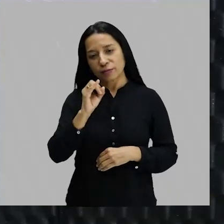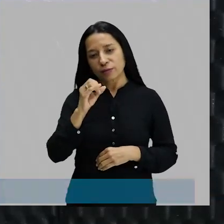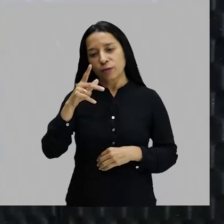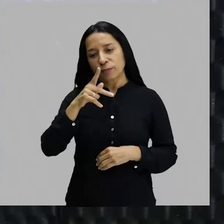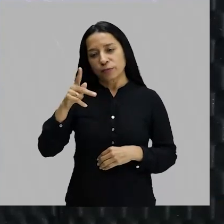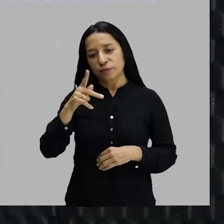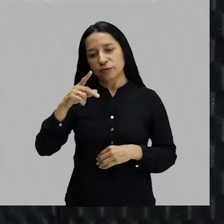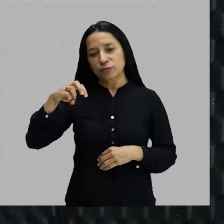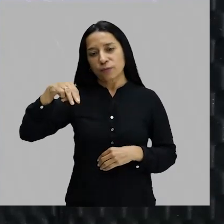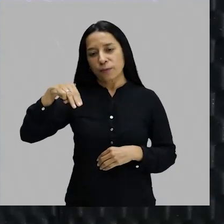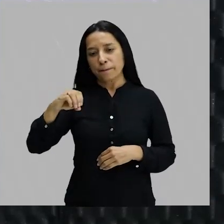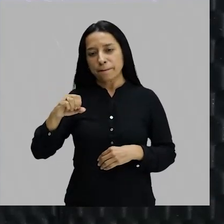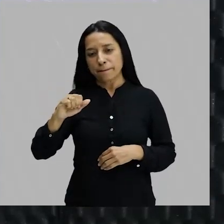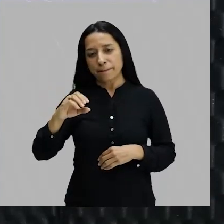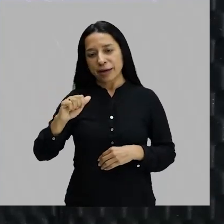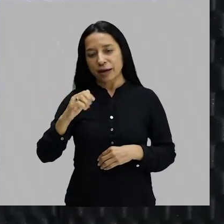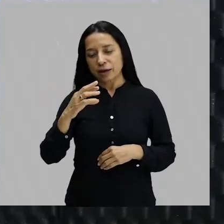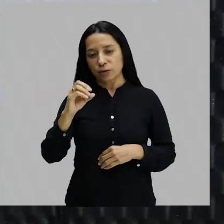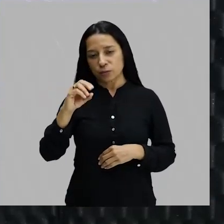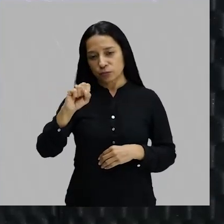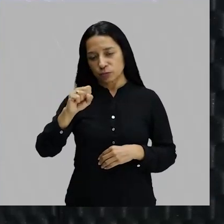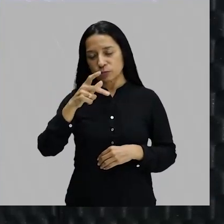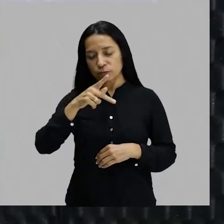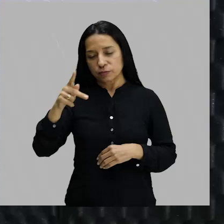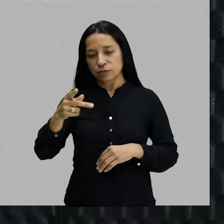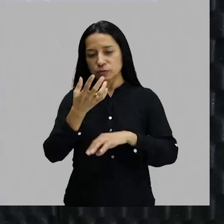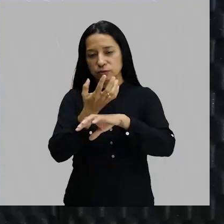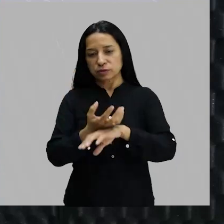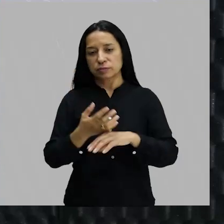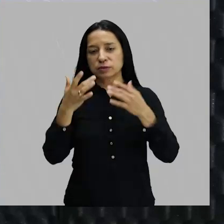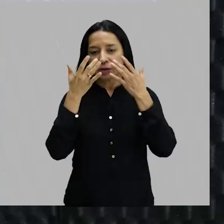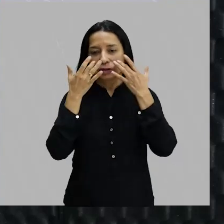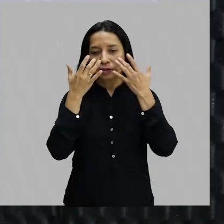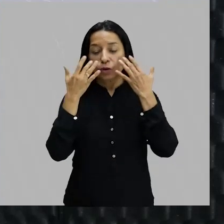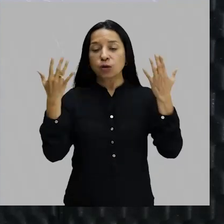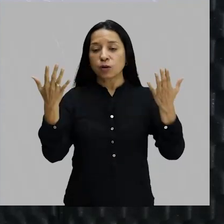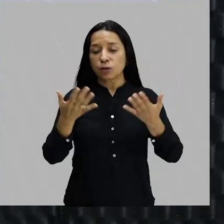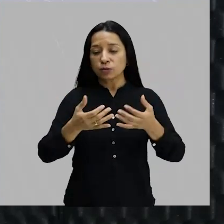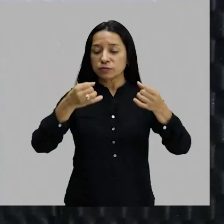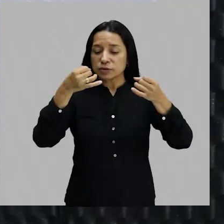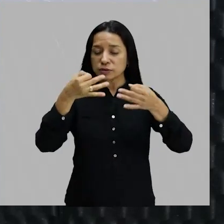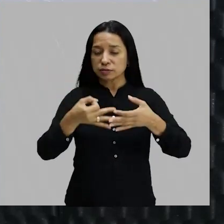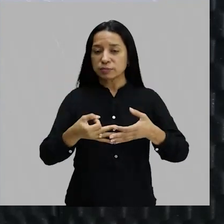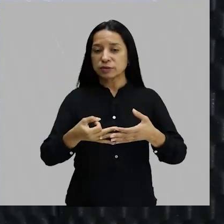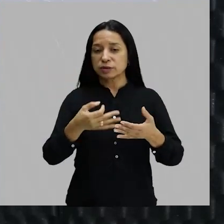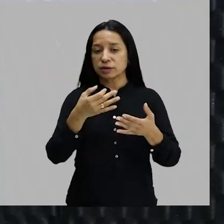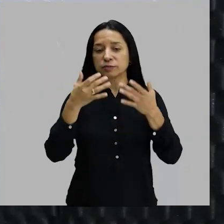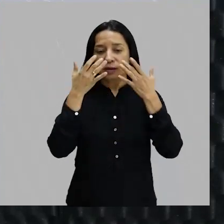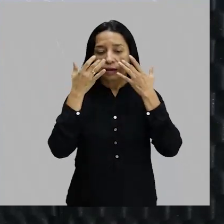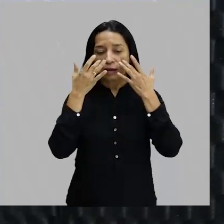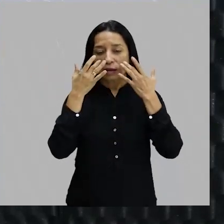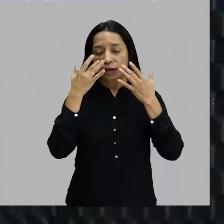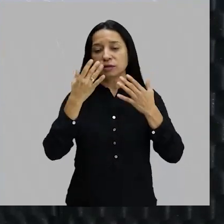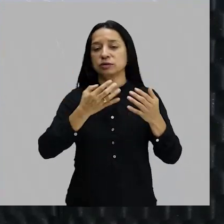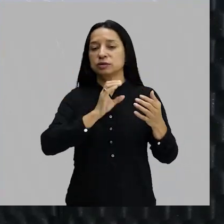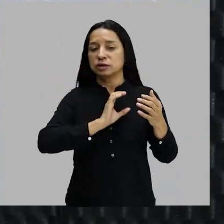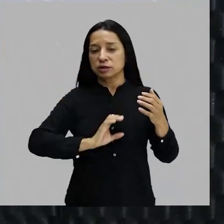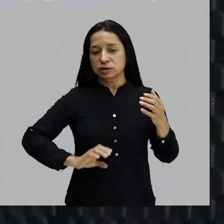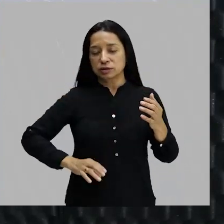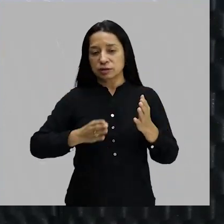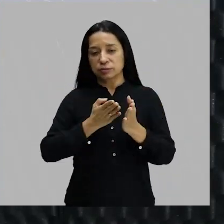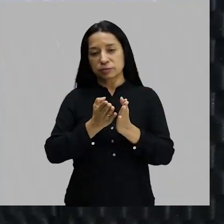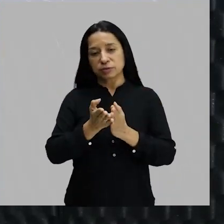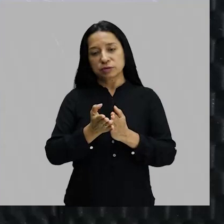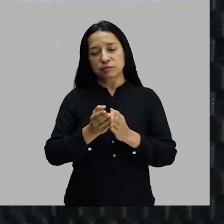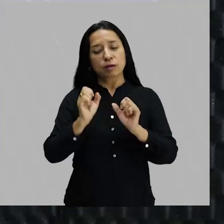Oi, gente. Professor Marcos Domenici aqui, professor de arte, e hoje a gente vai falar sobre arte cristã primitiva, certo? Para que a gente possa falar sobre arte